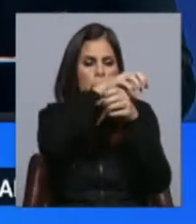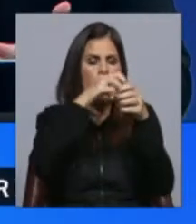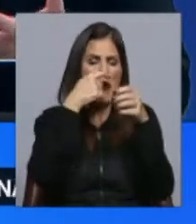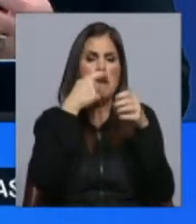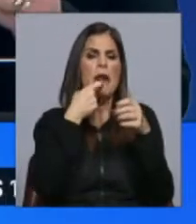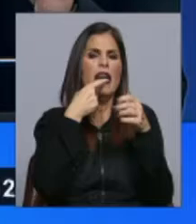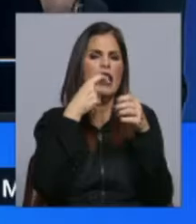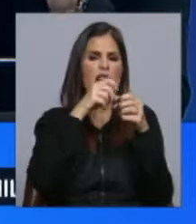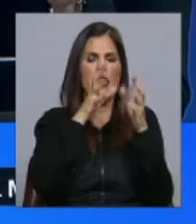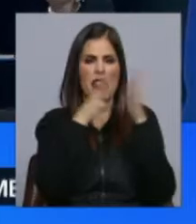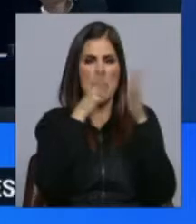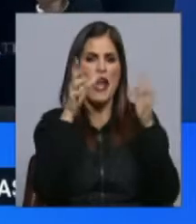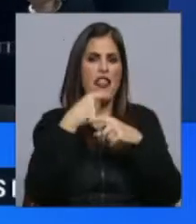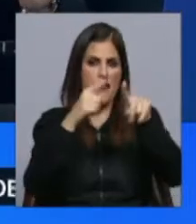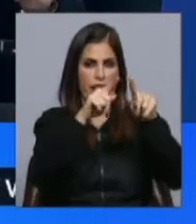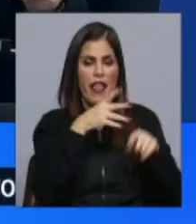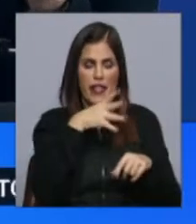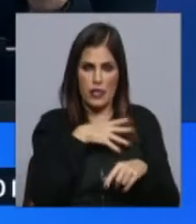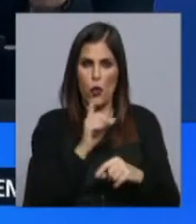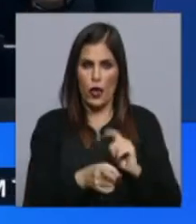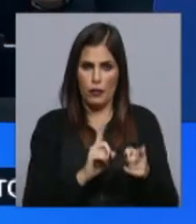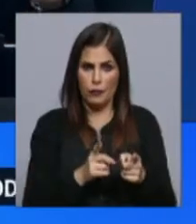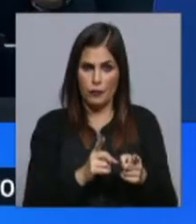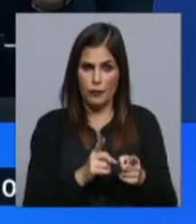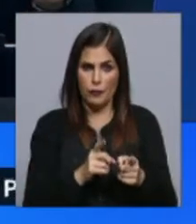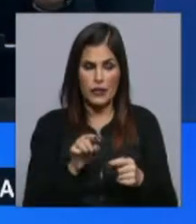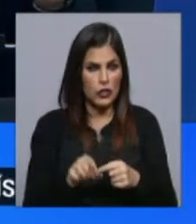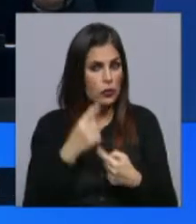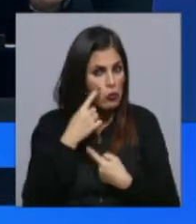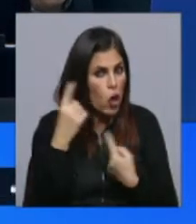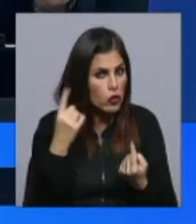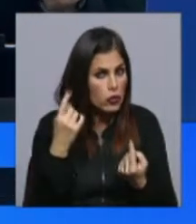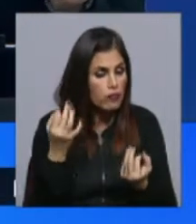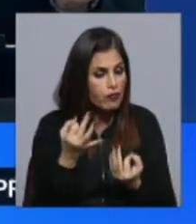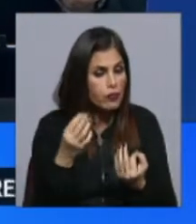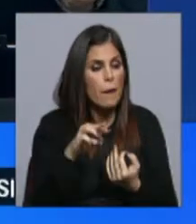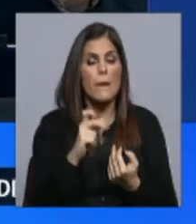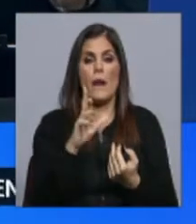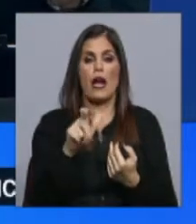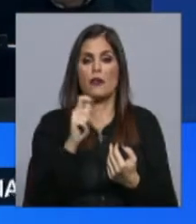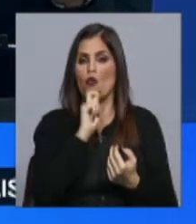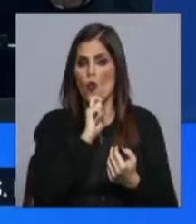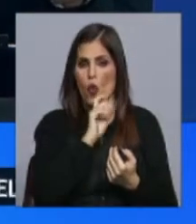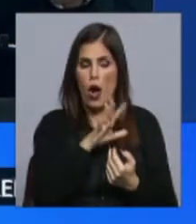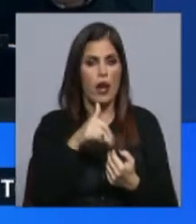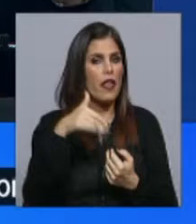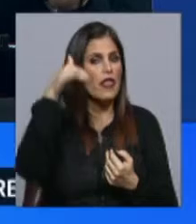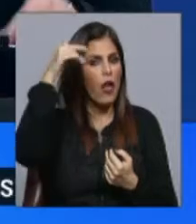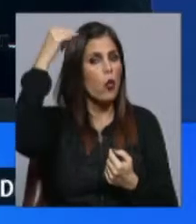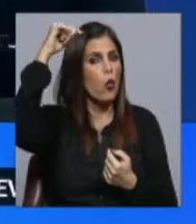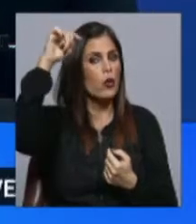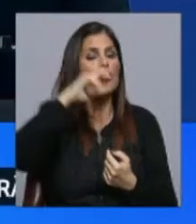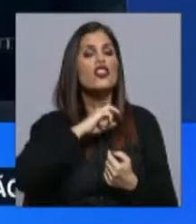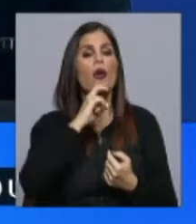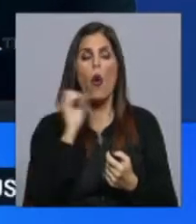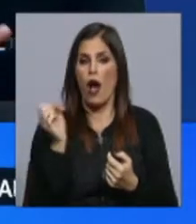diferentes tamanhos e que lhes disse o seguinte: não, isto mostra-nos que Marte não teve uma única idade do gelo, teve,